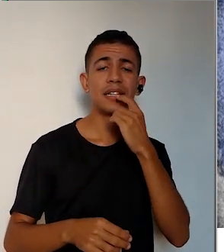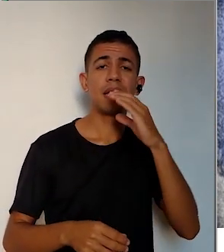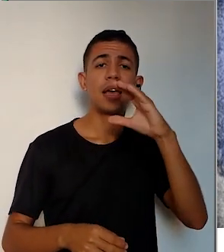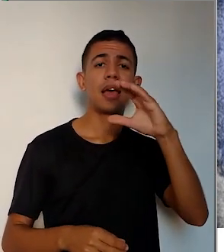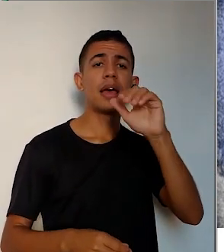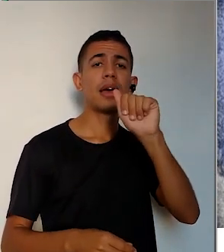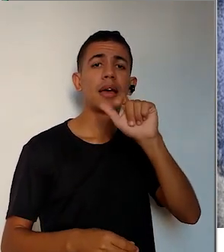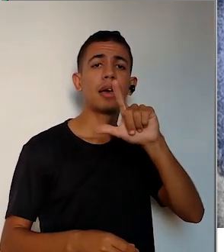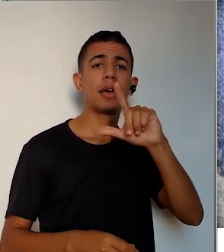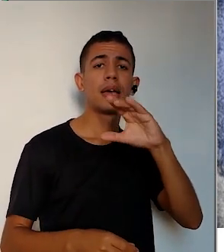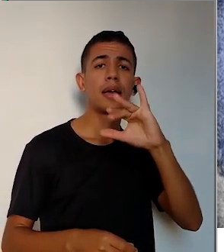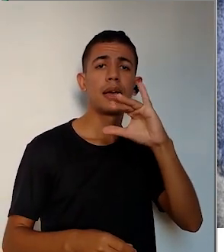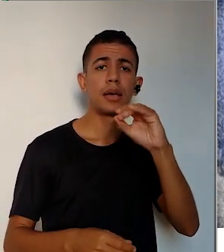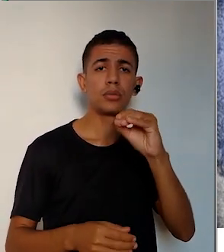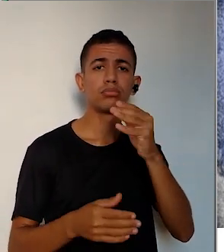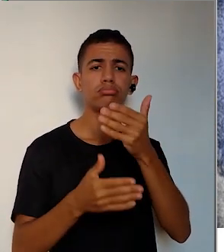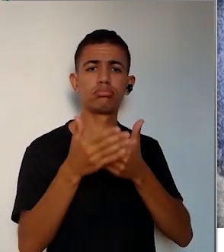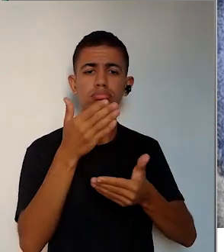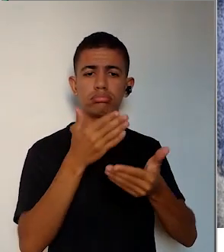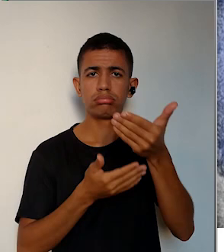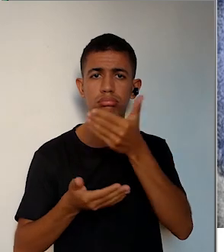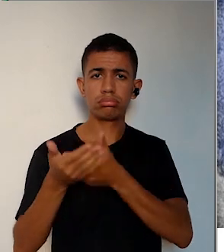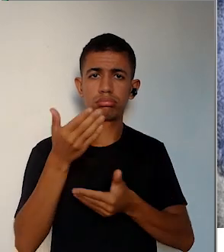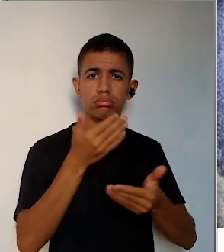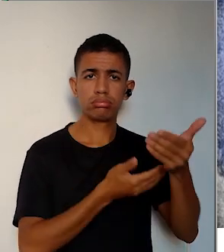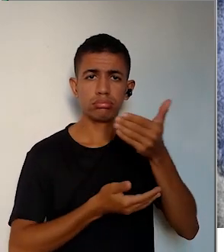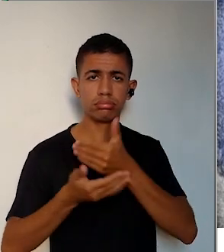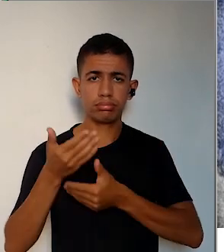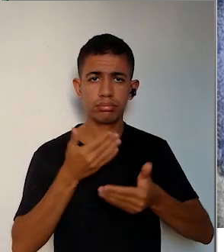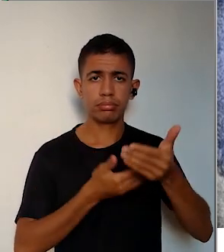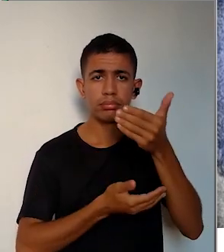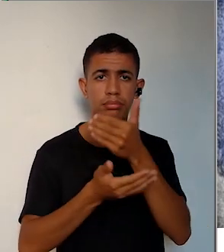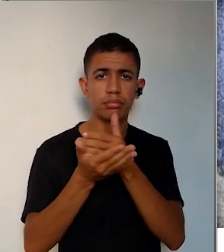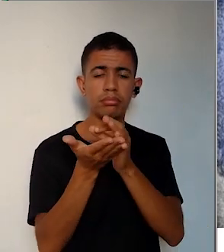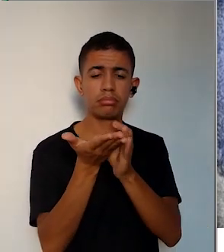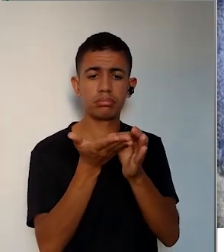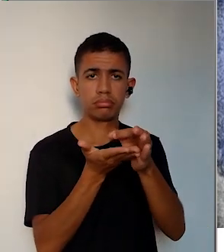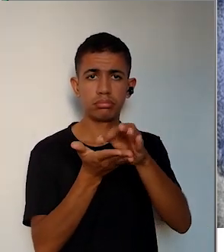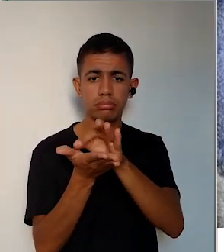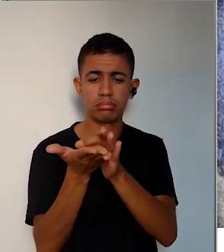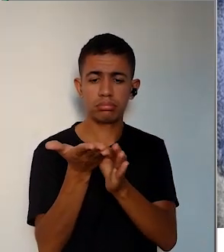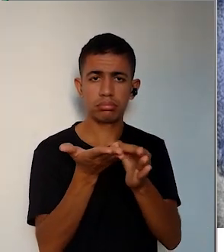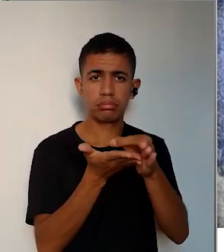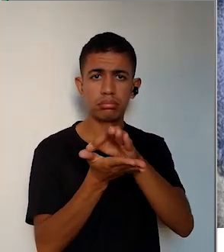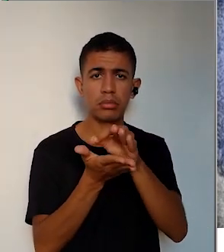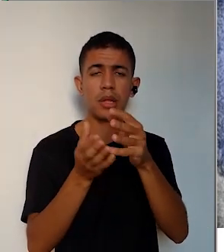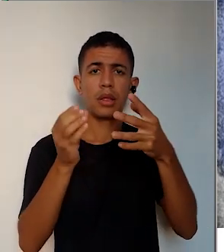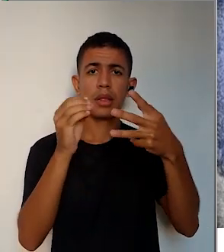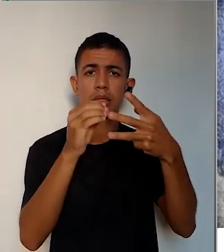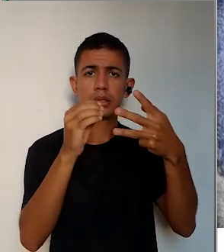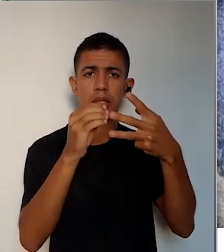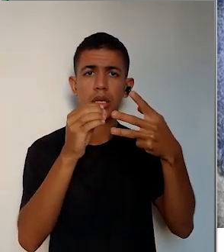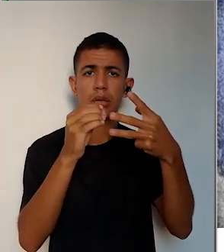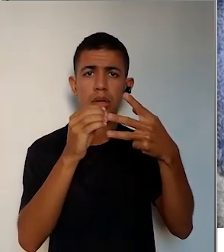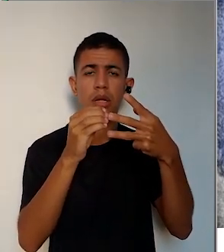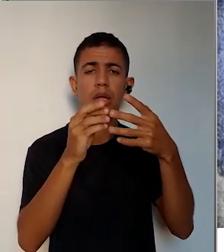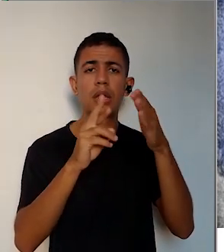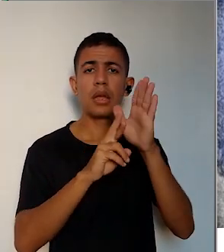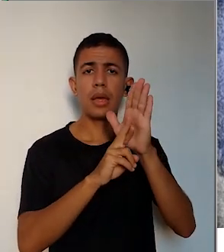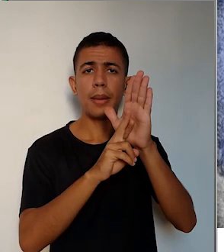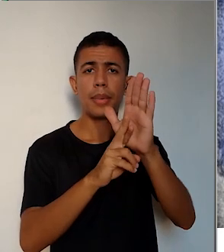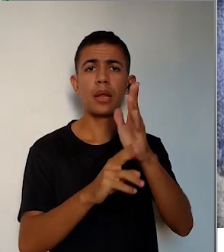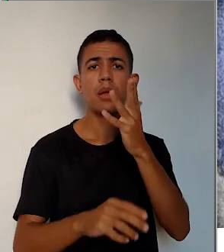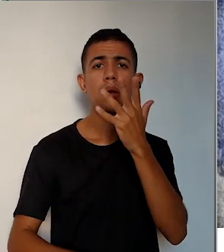de cálcio, que interage com as miofibrilas contráteis, que estão dispersas nas células